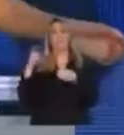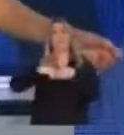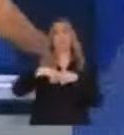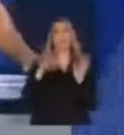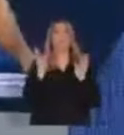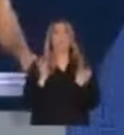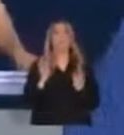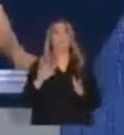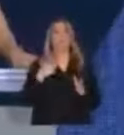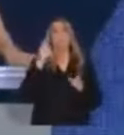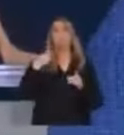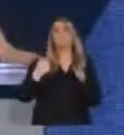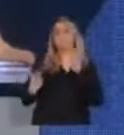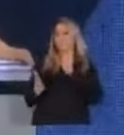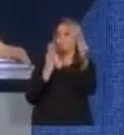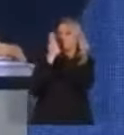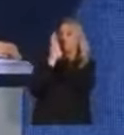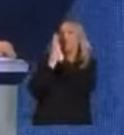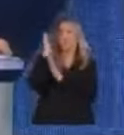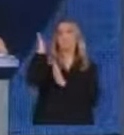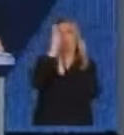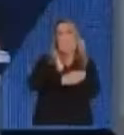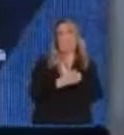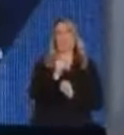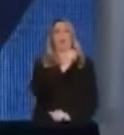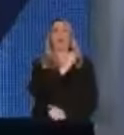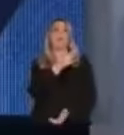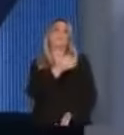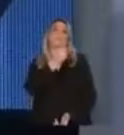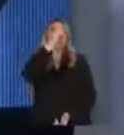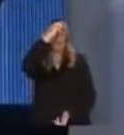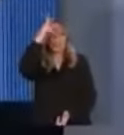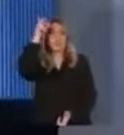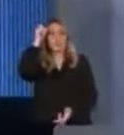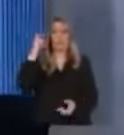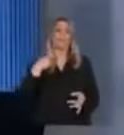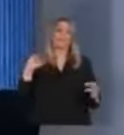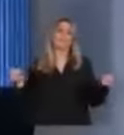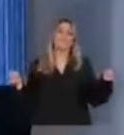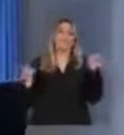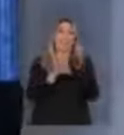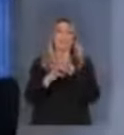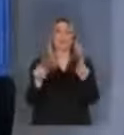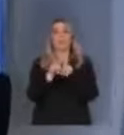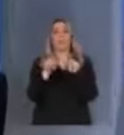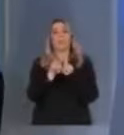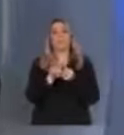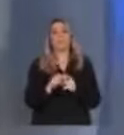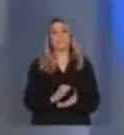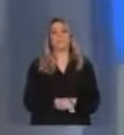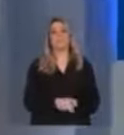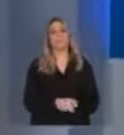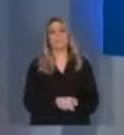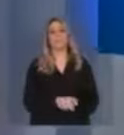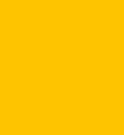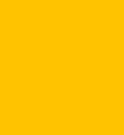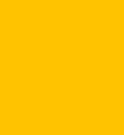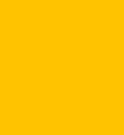mais um confronto direto entre os candidatos à prefeitura do Rio e também as considerações finais não saia daí já